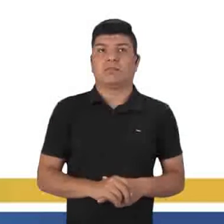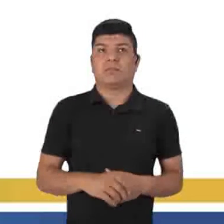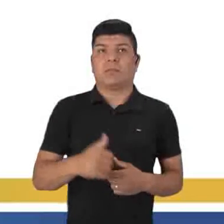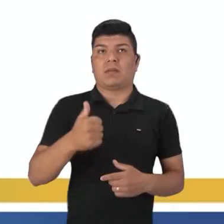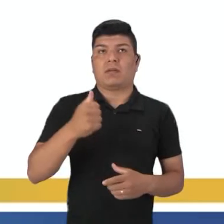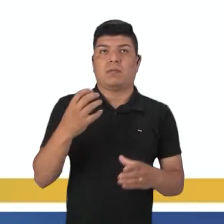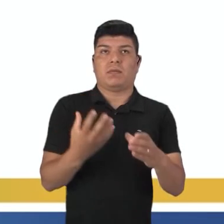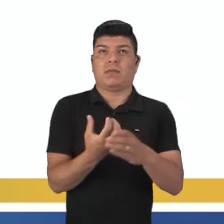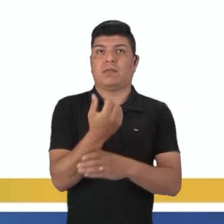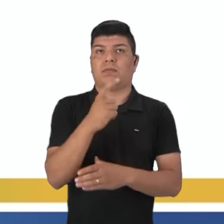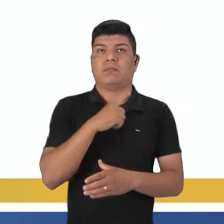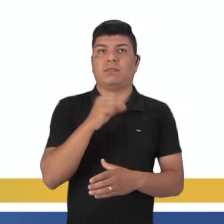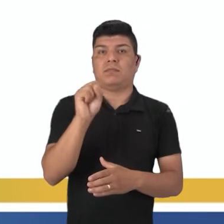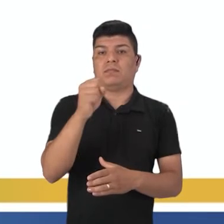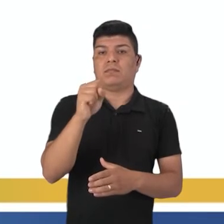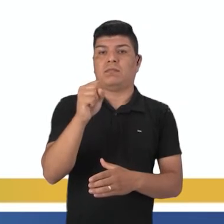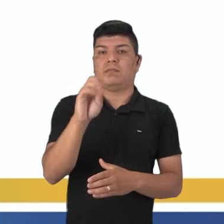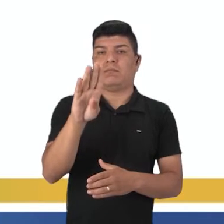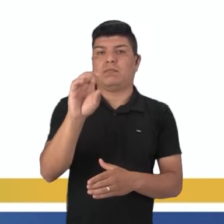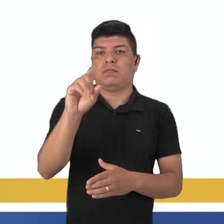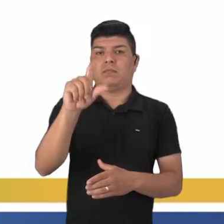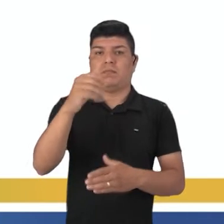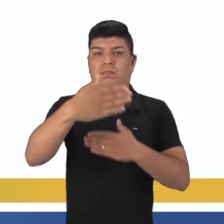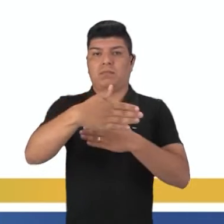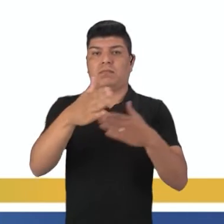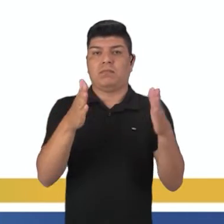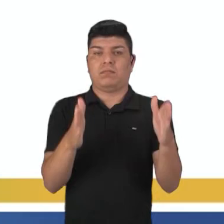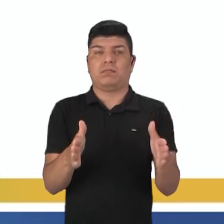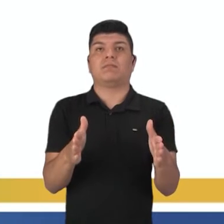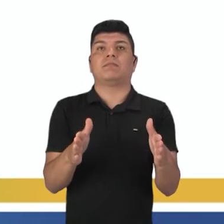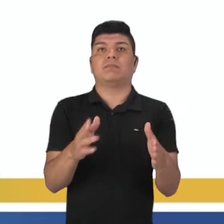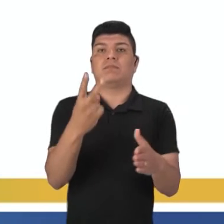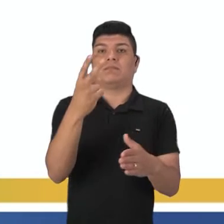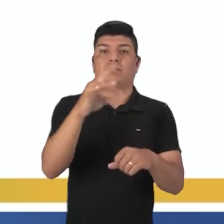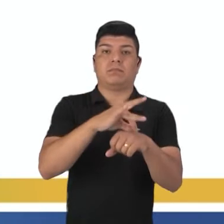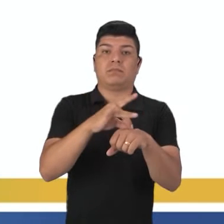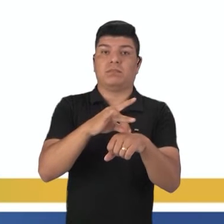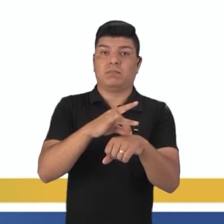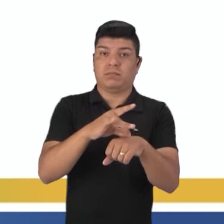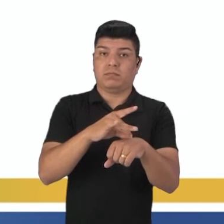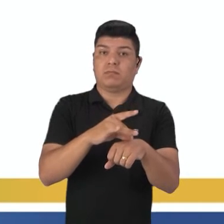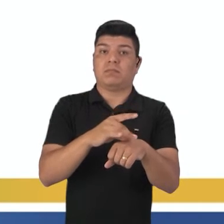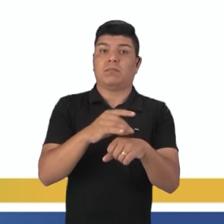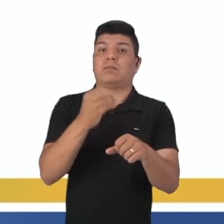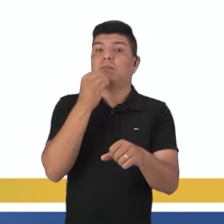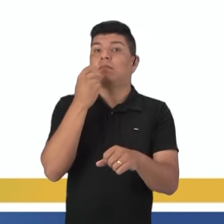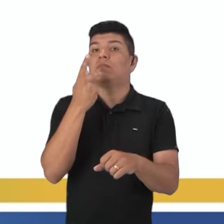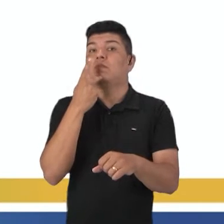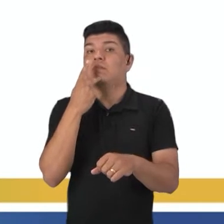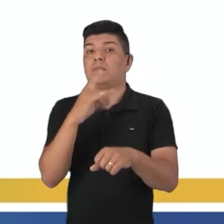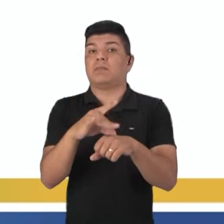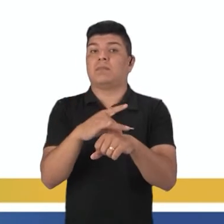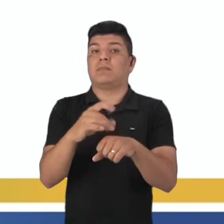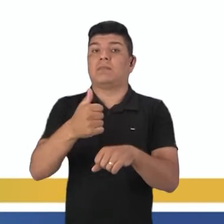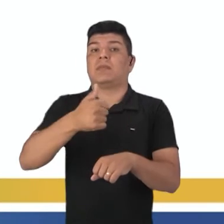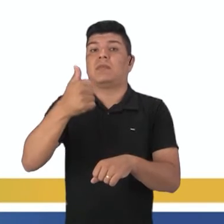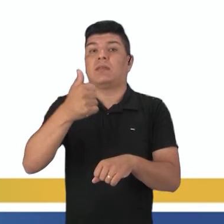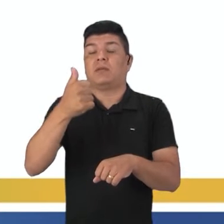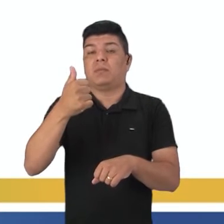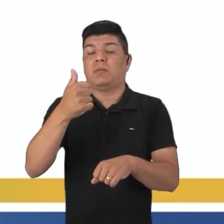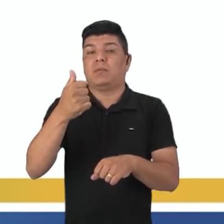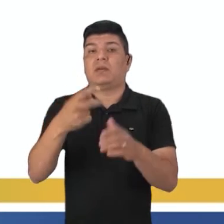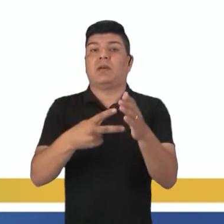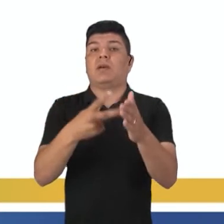na primeira retirada, temos 8 bolinhas na caixa, certo? Sendo 2 pretas, então a probabilidade de sair preta na primeira